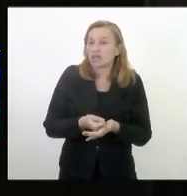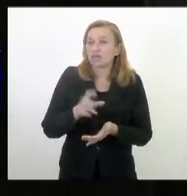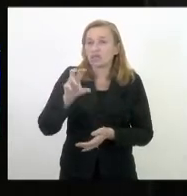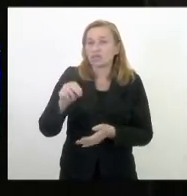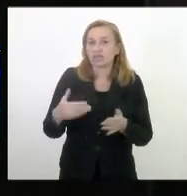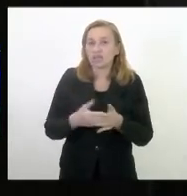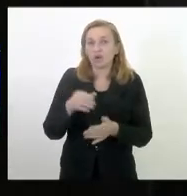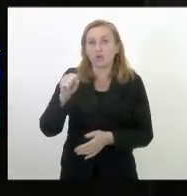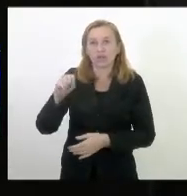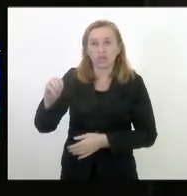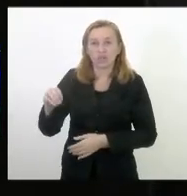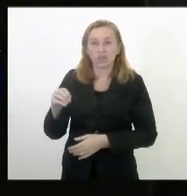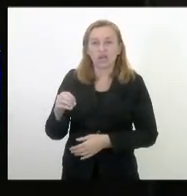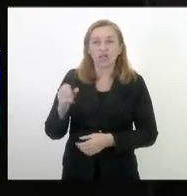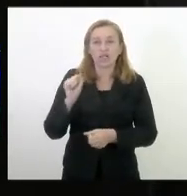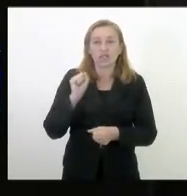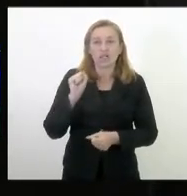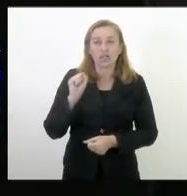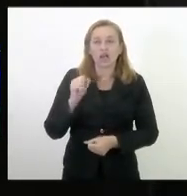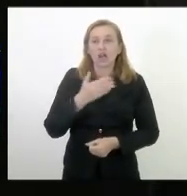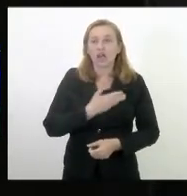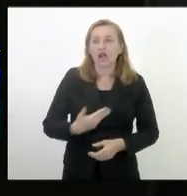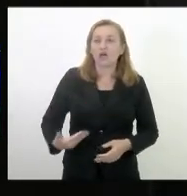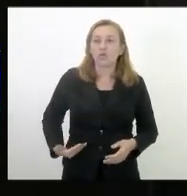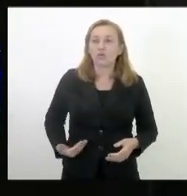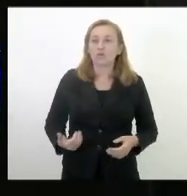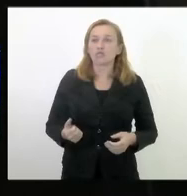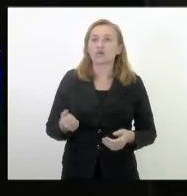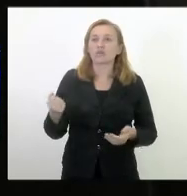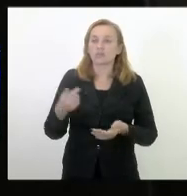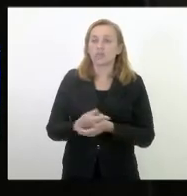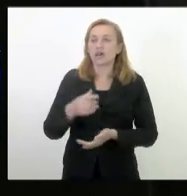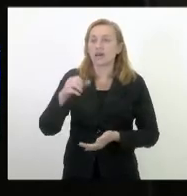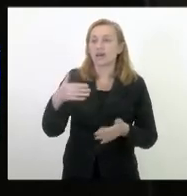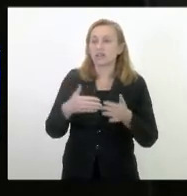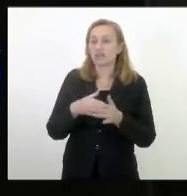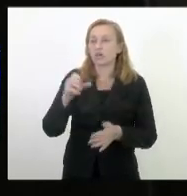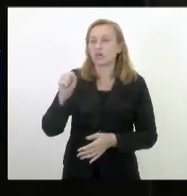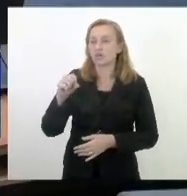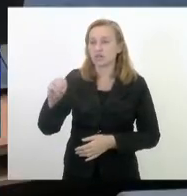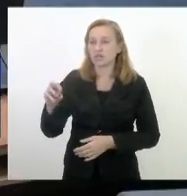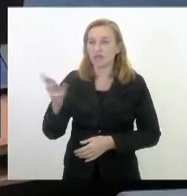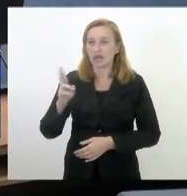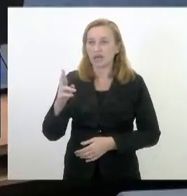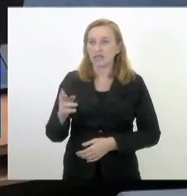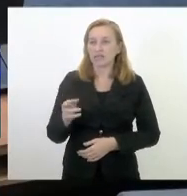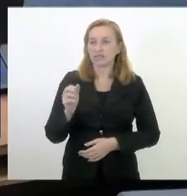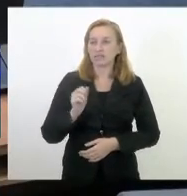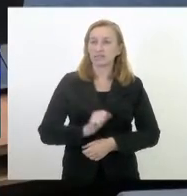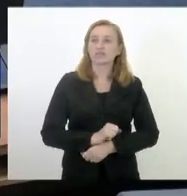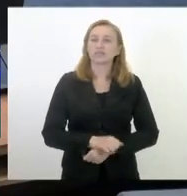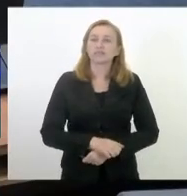governo chegue até os R$ 80 para melhorar a vida do povo. Valeu? Um abraço para vocês. Pela ordem, senhor presidente.